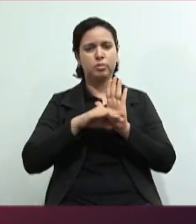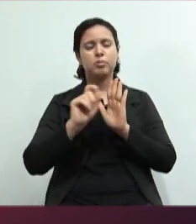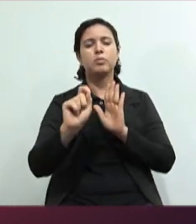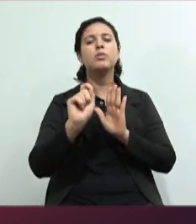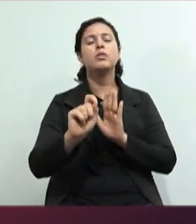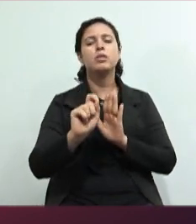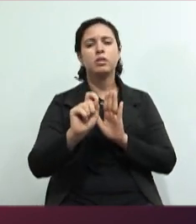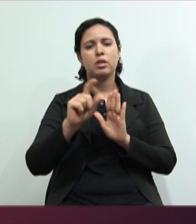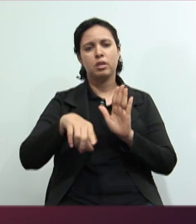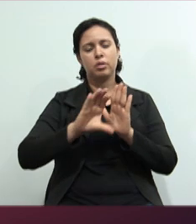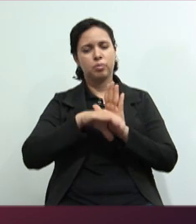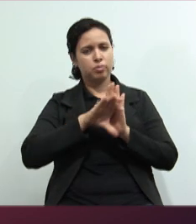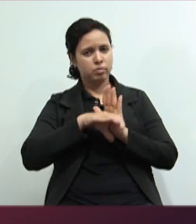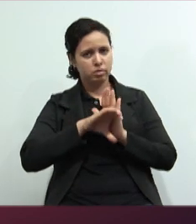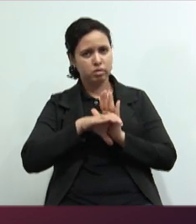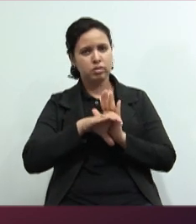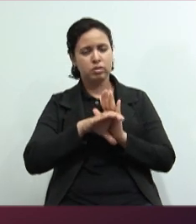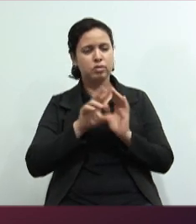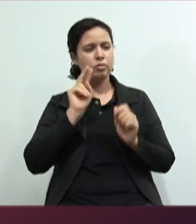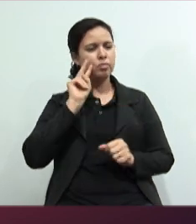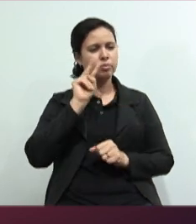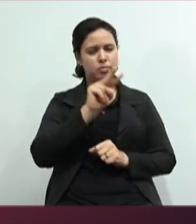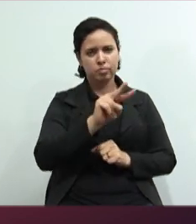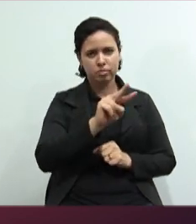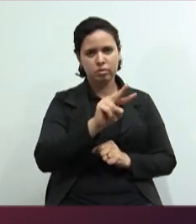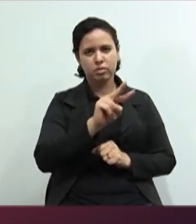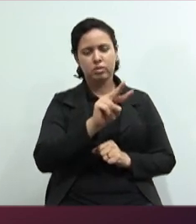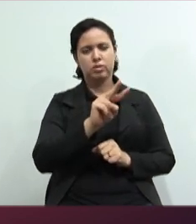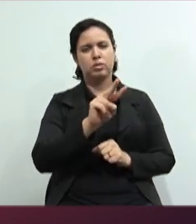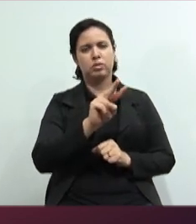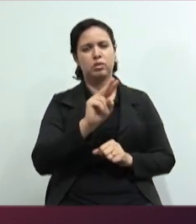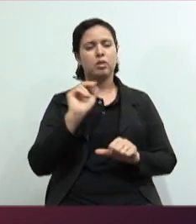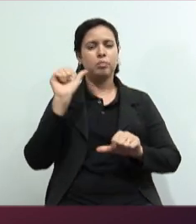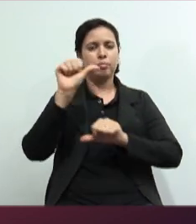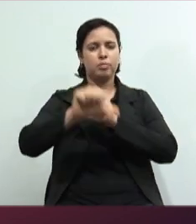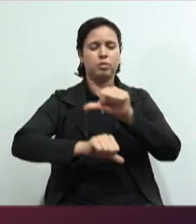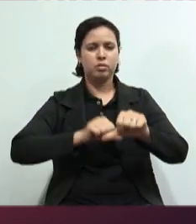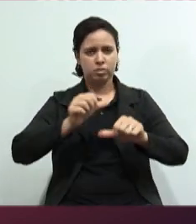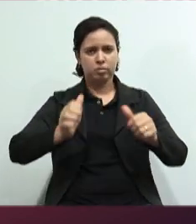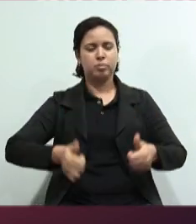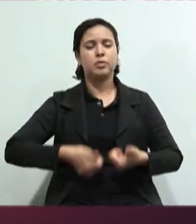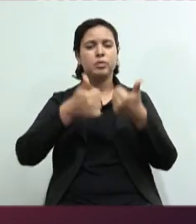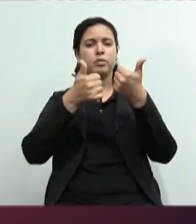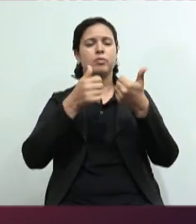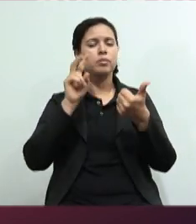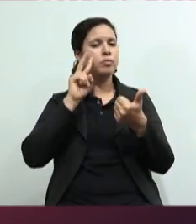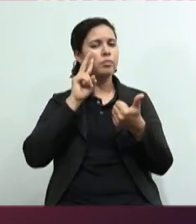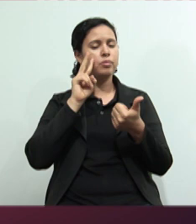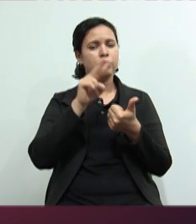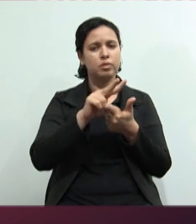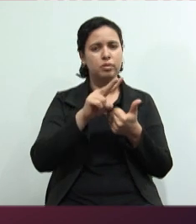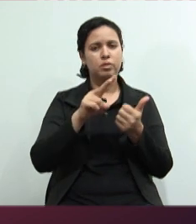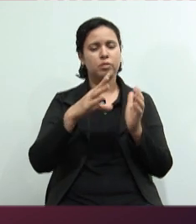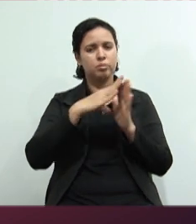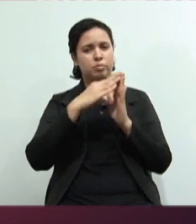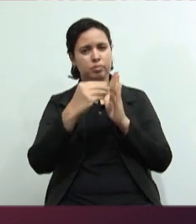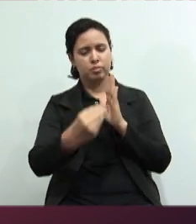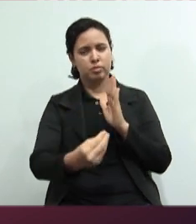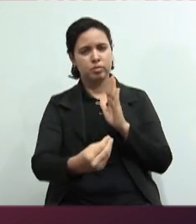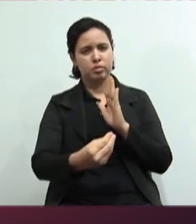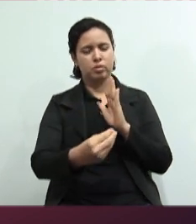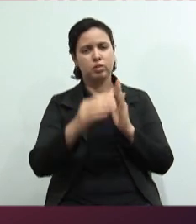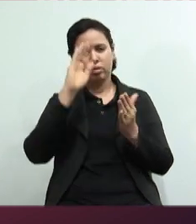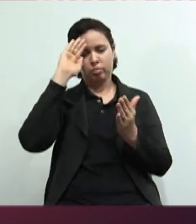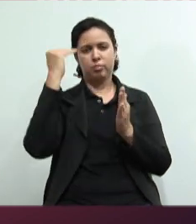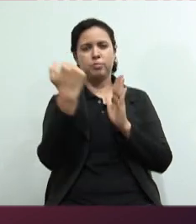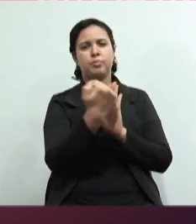PDCA. Depois de checar, você deve agir de forma melhorada, verificando se o padrão está sendo obedecido,